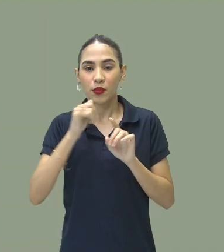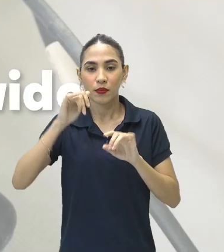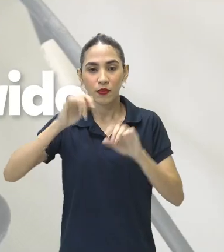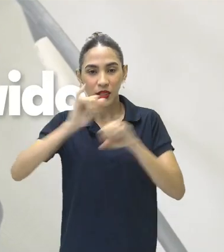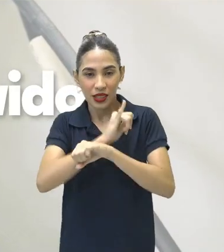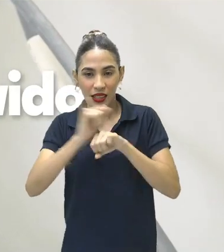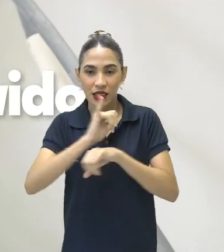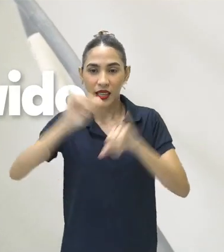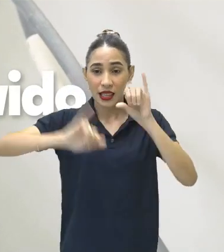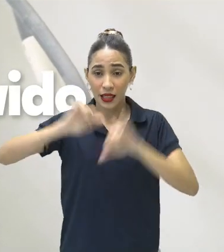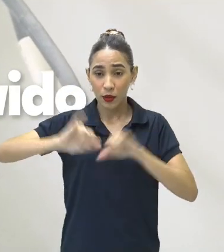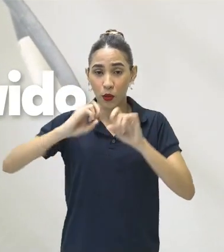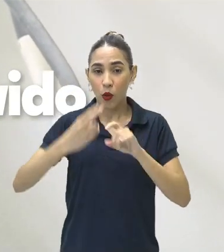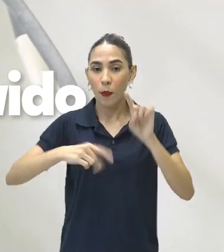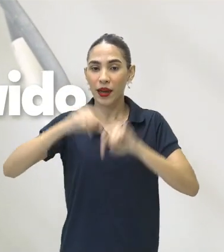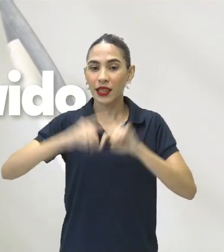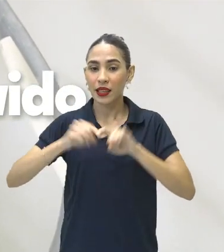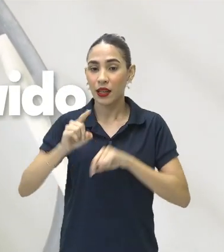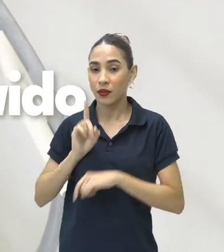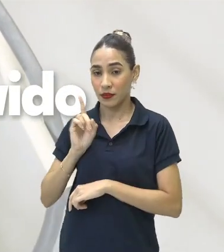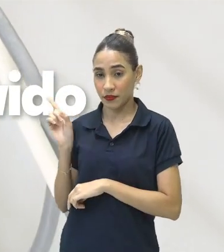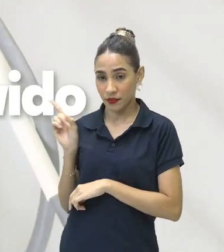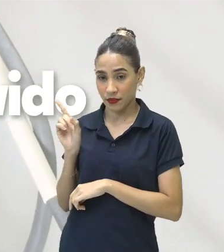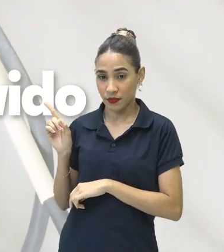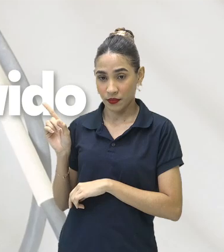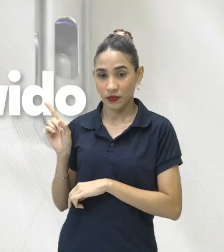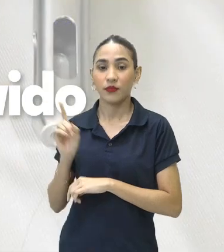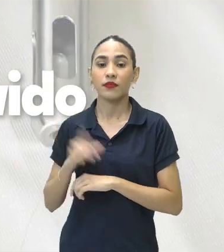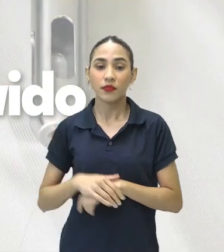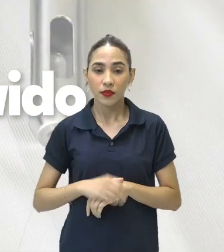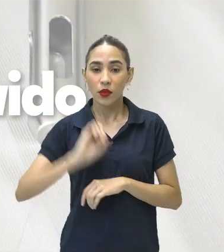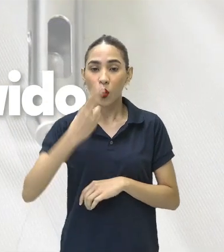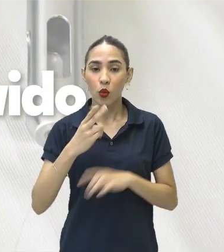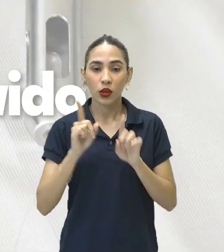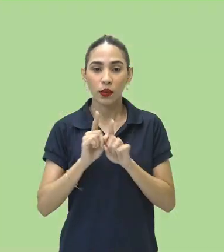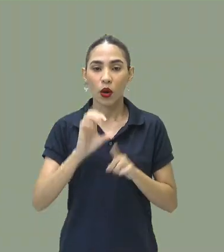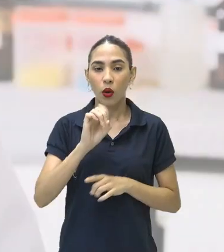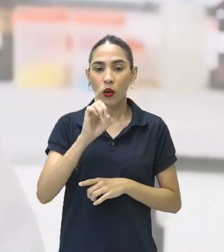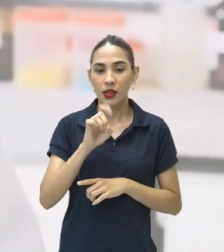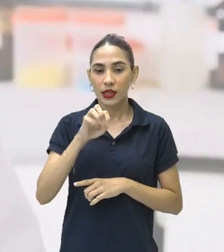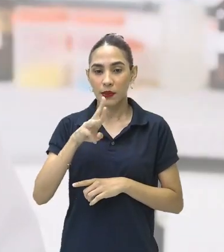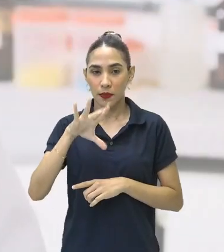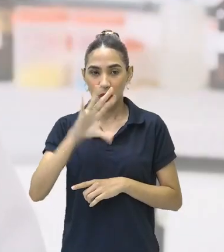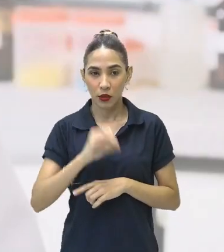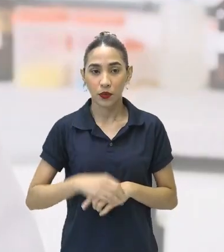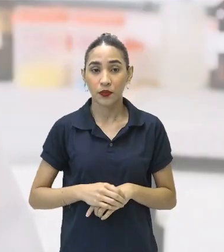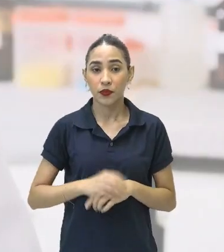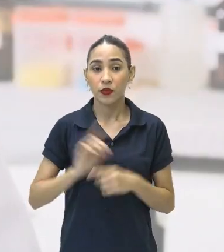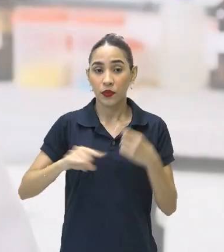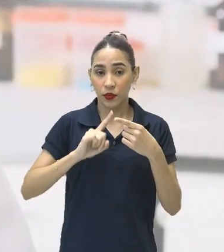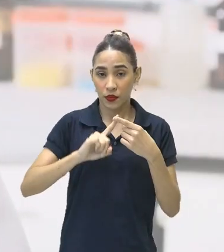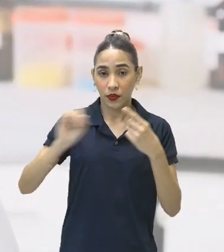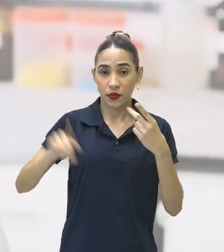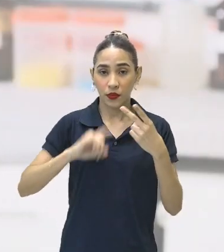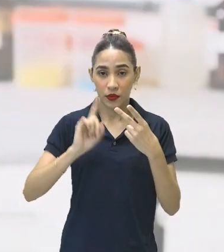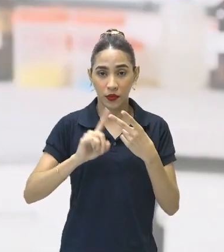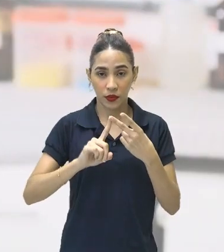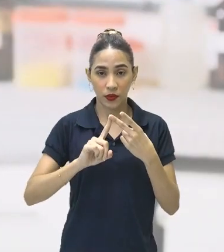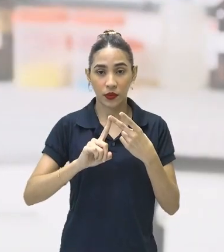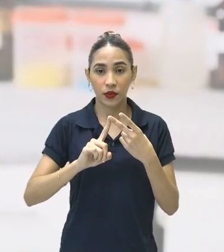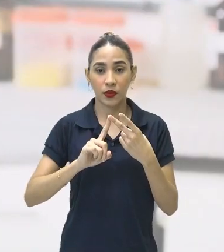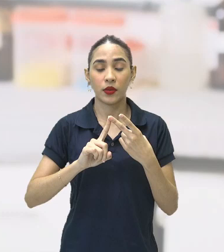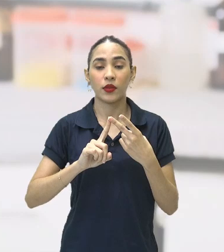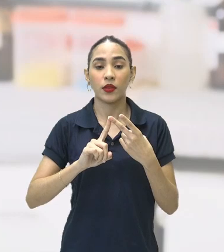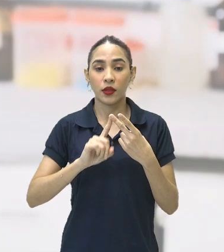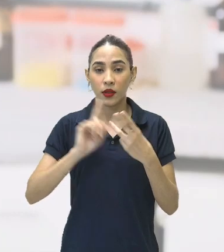ou medido com um aparelho chamado medidor de oxigênio dissolvido ou oxímetro. O nitrito, o nitrato